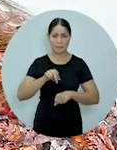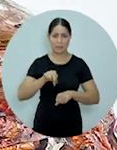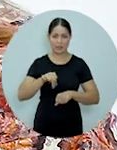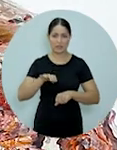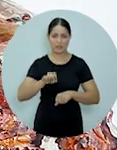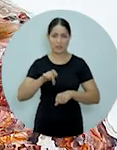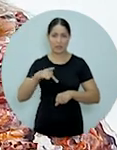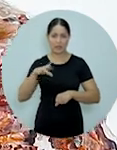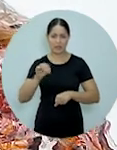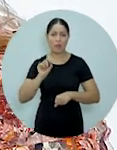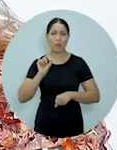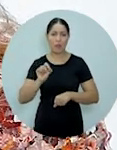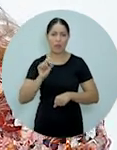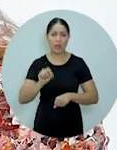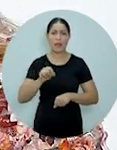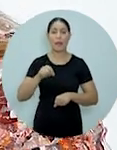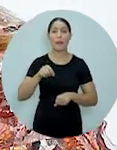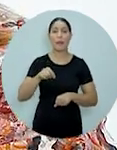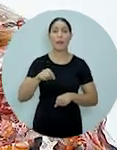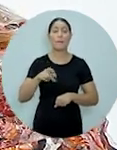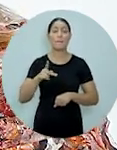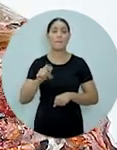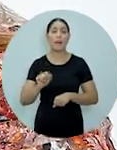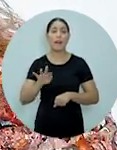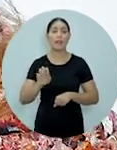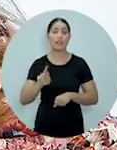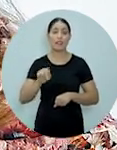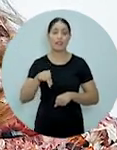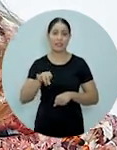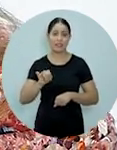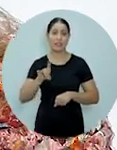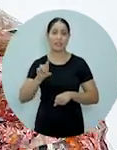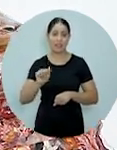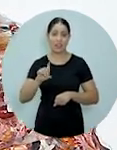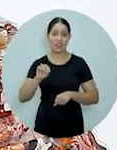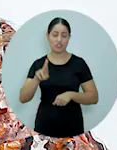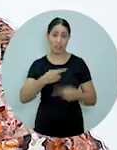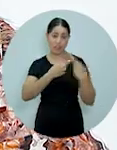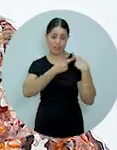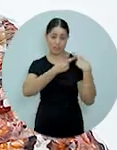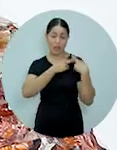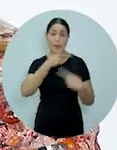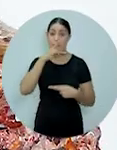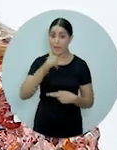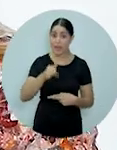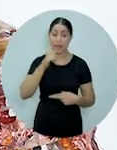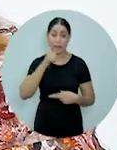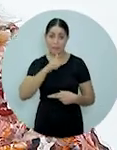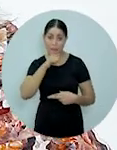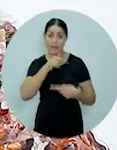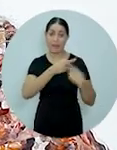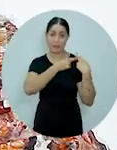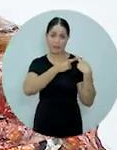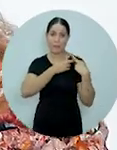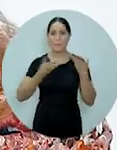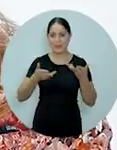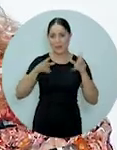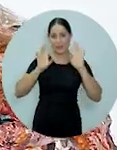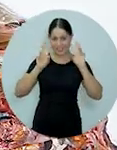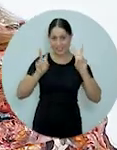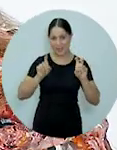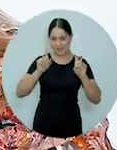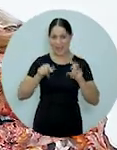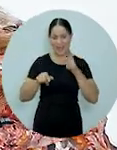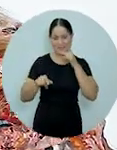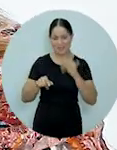ali o princípio da paternidade responsável. O que é esse princípio? O que isso significa? Que esse pai e mãe, mas especificamente